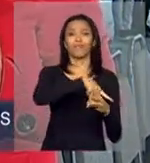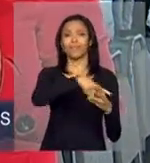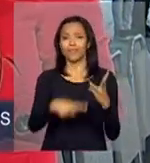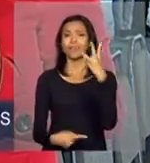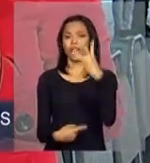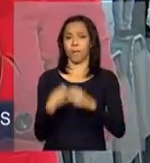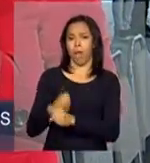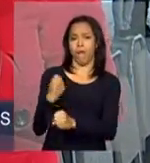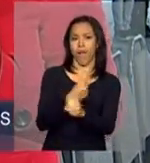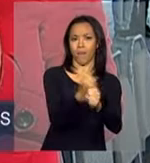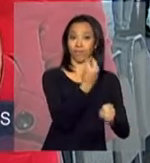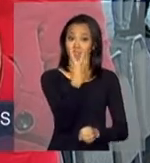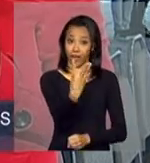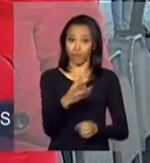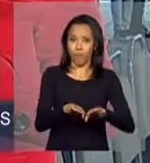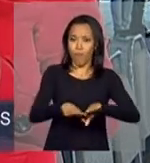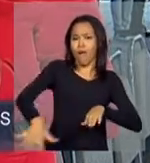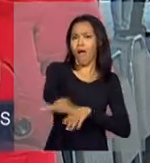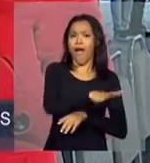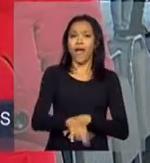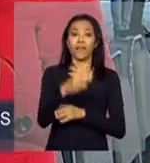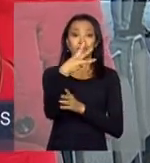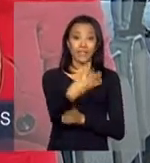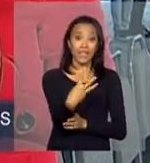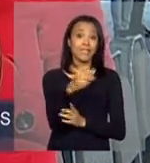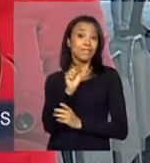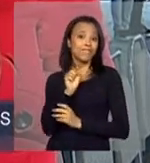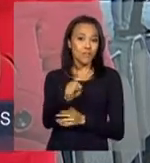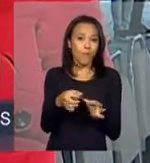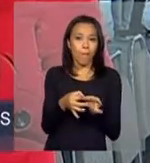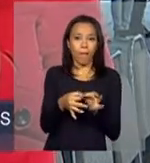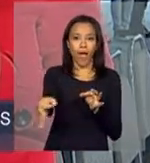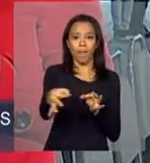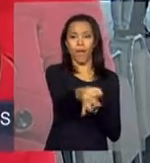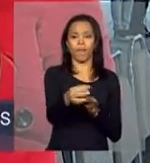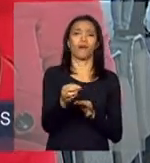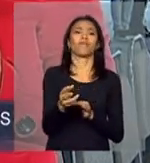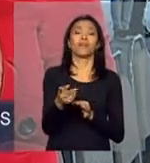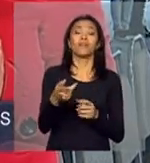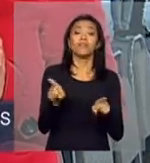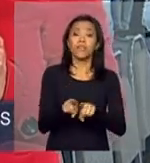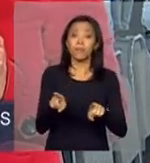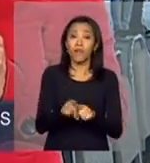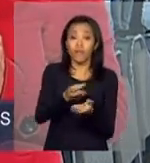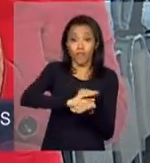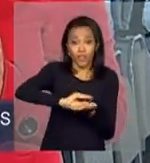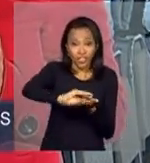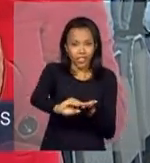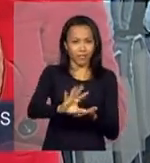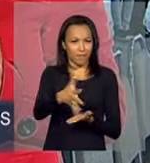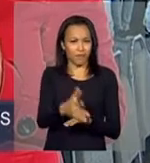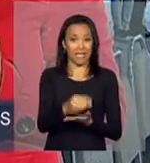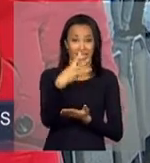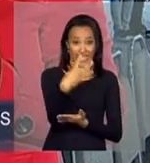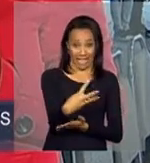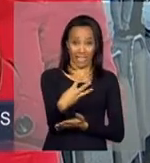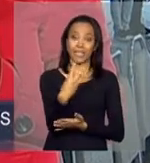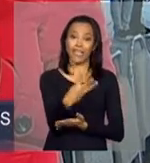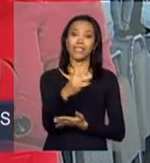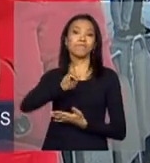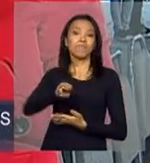prédios construídos em uma área de cerca de 3 mil metros quadrados e foram investidos cerca de 3 milhões